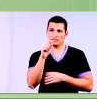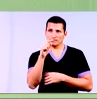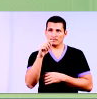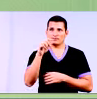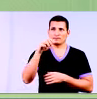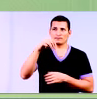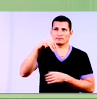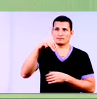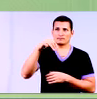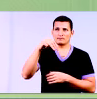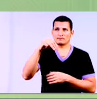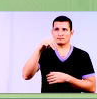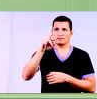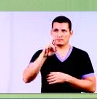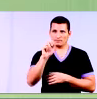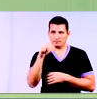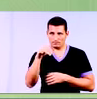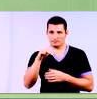memória externa.